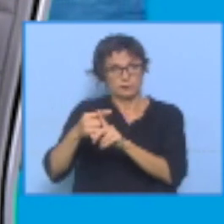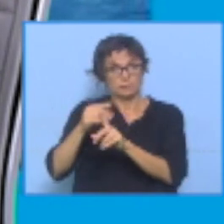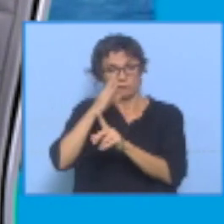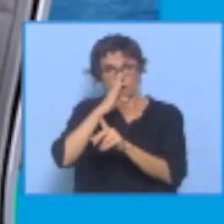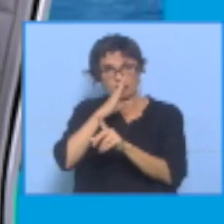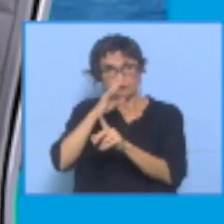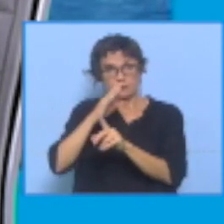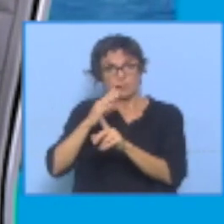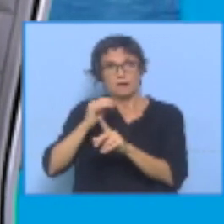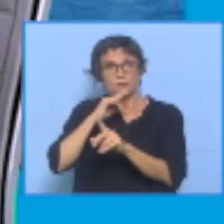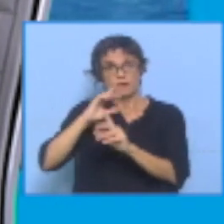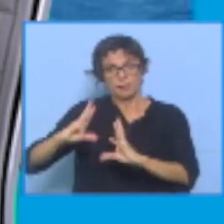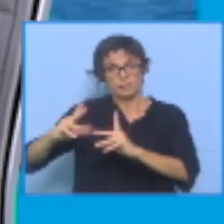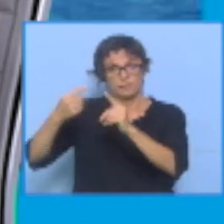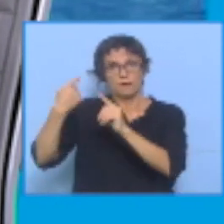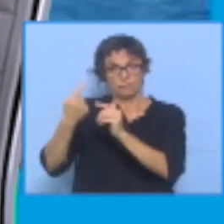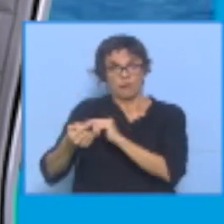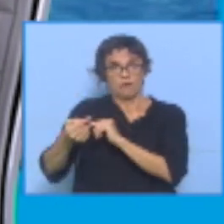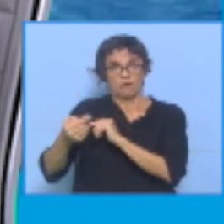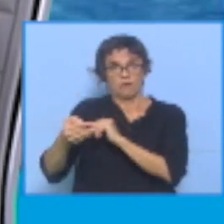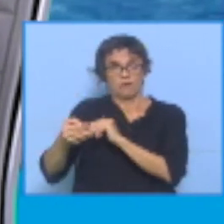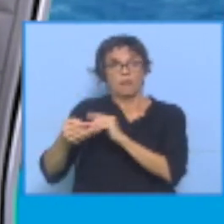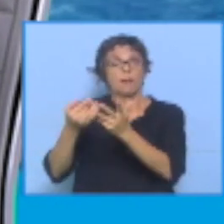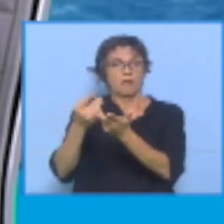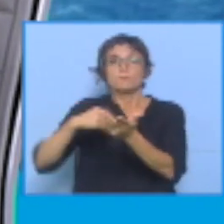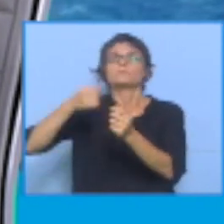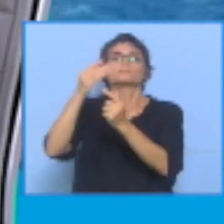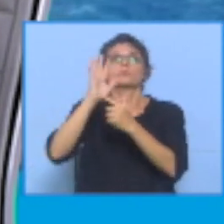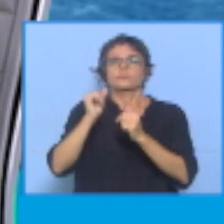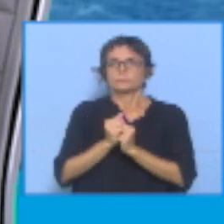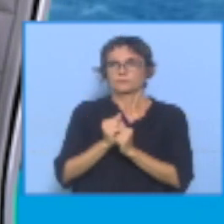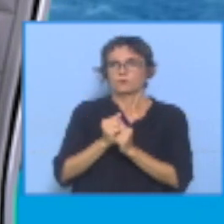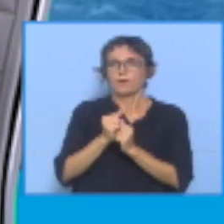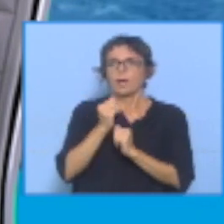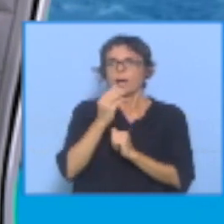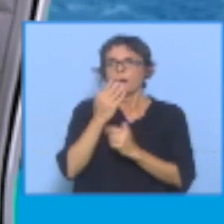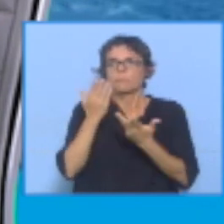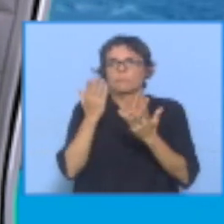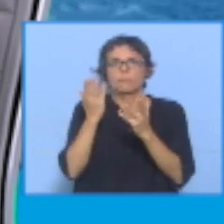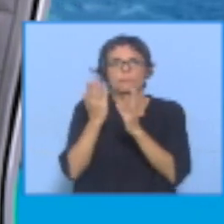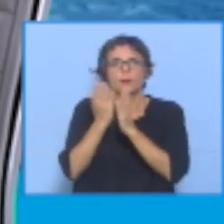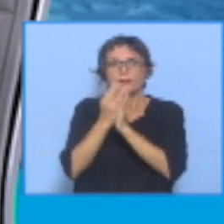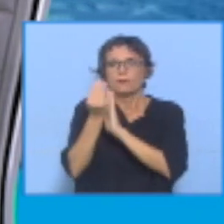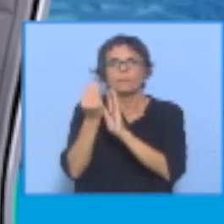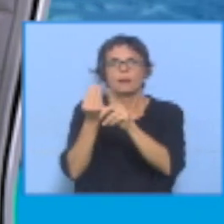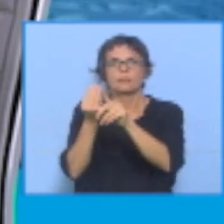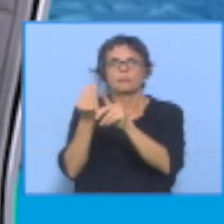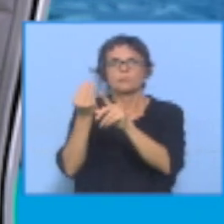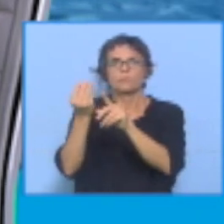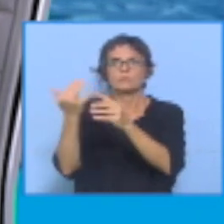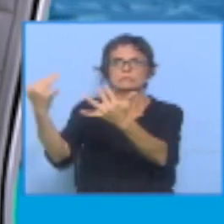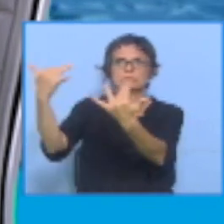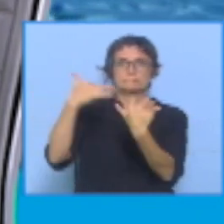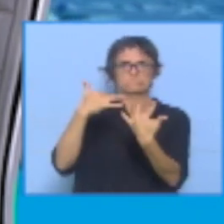e penso em tantos estudantes internacionais que estão entre nós e que vivem outras dificuldades. Penso naqueles que se deslocam por questões de